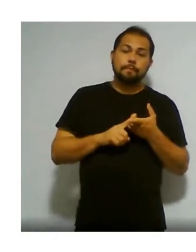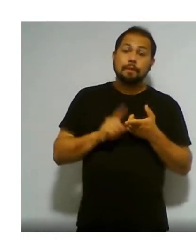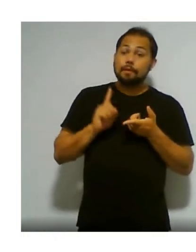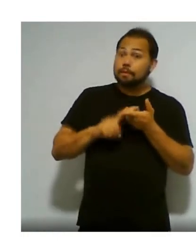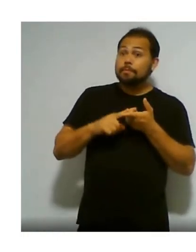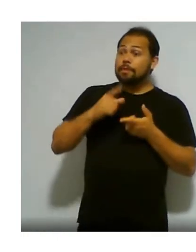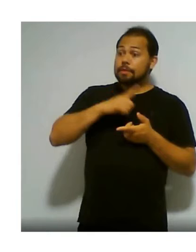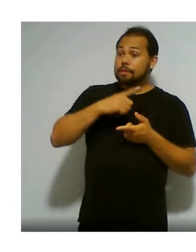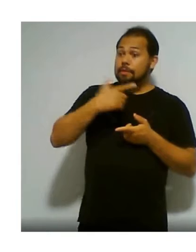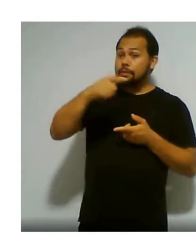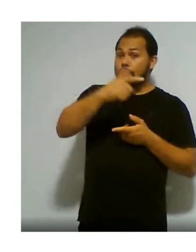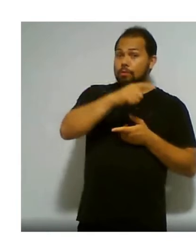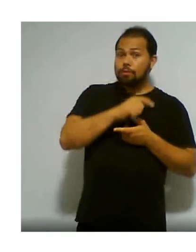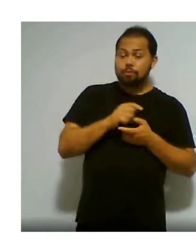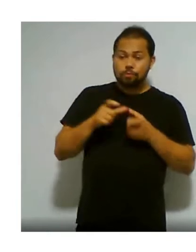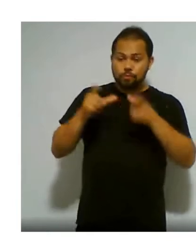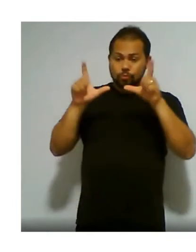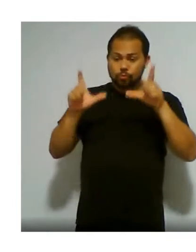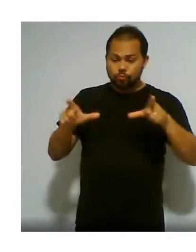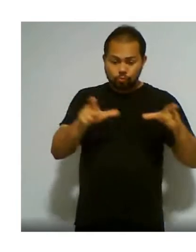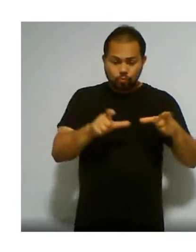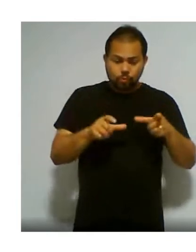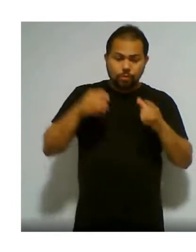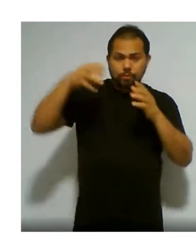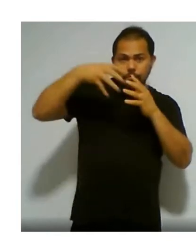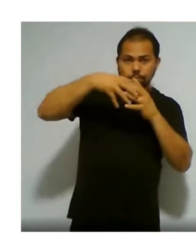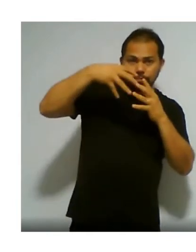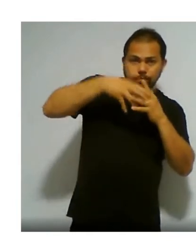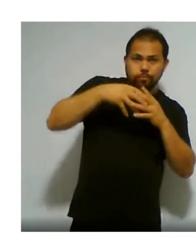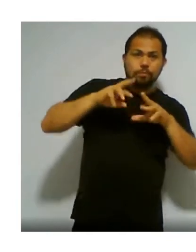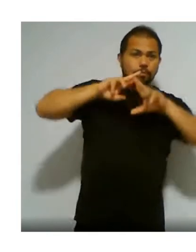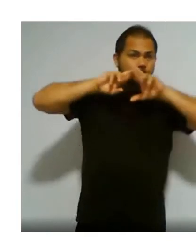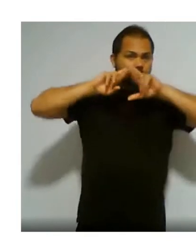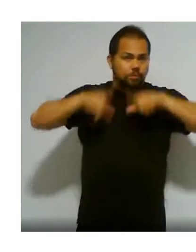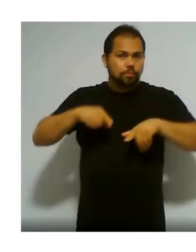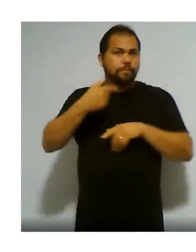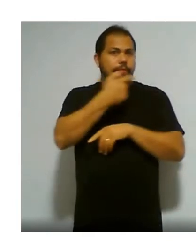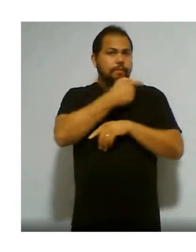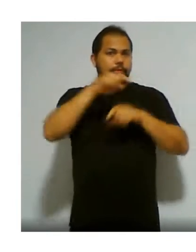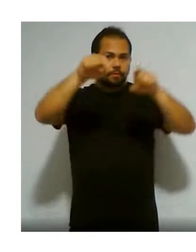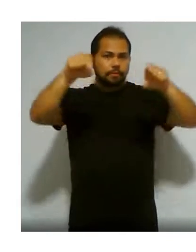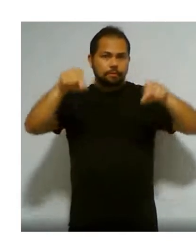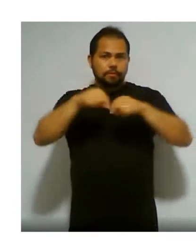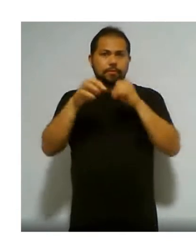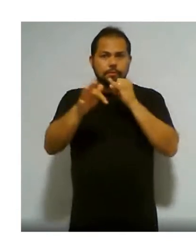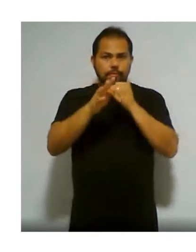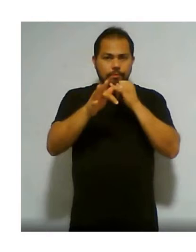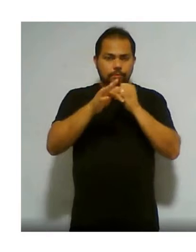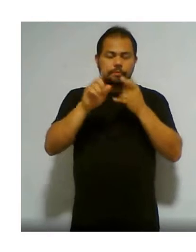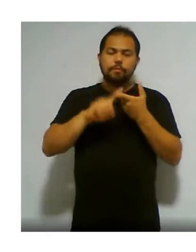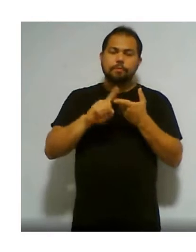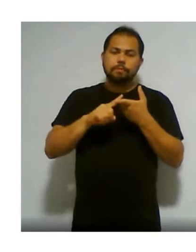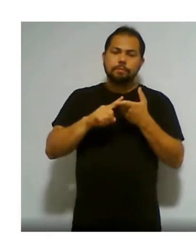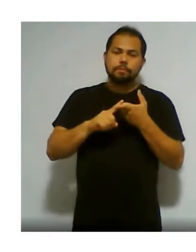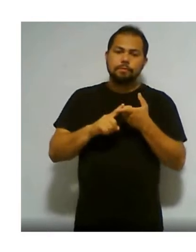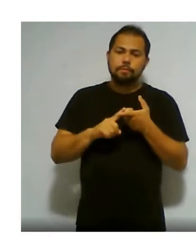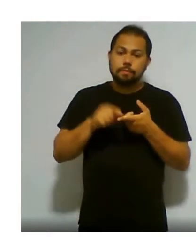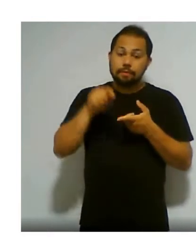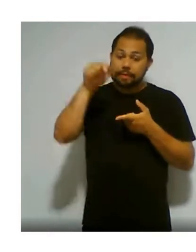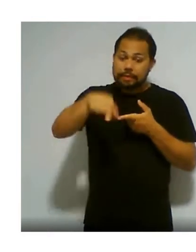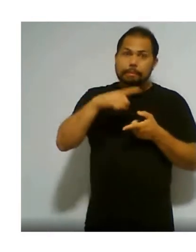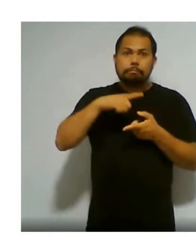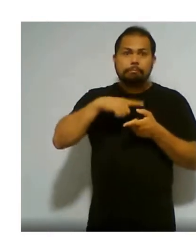fonte. Essa placa-mãe, diferentemente da nossa do laboratório, que só tinha dois locais de encaixe, tem 3. No nosso laboratório não tinha esse encaixe